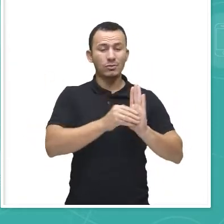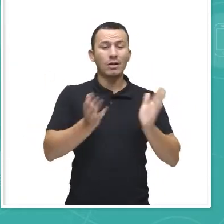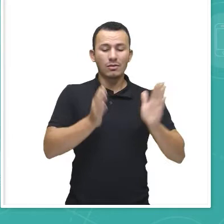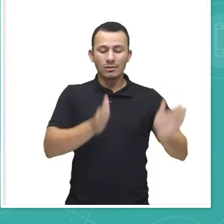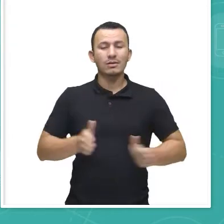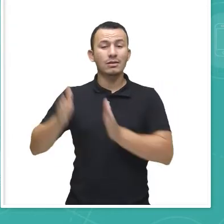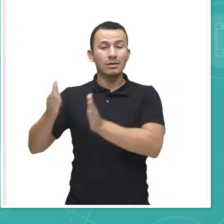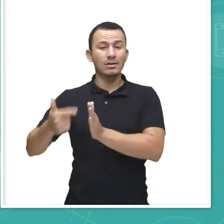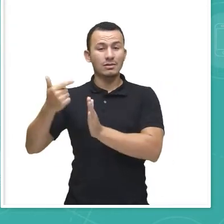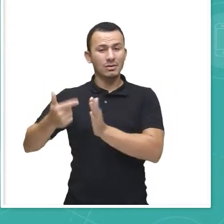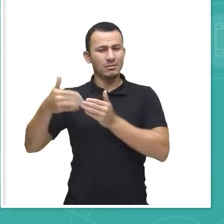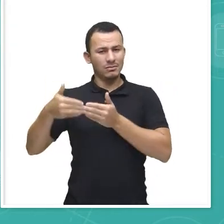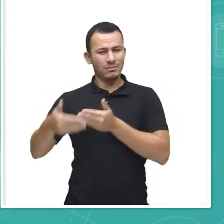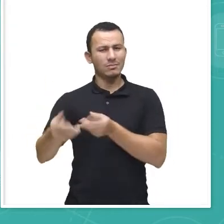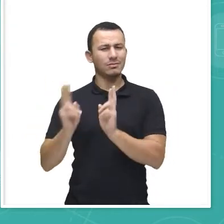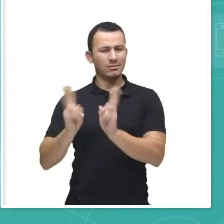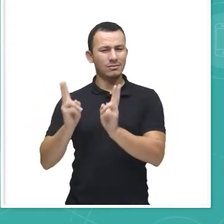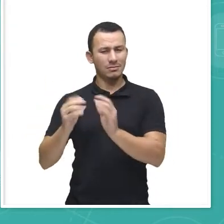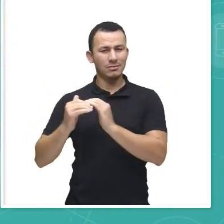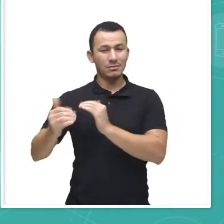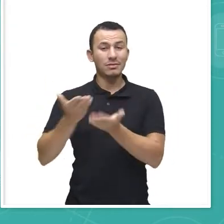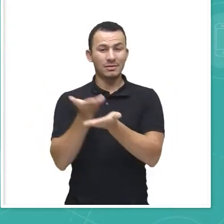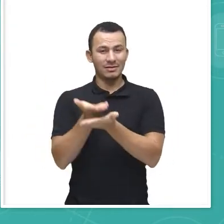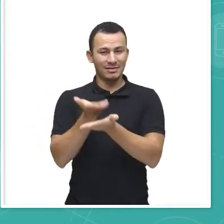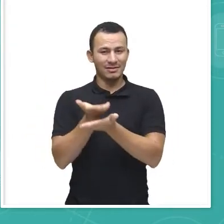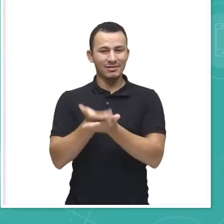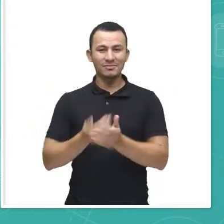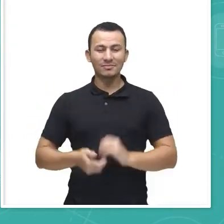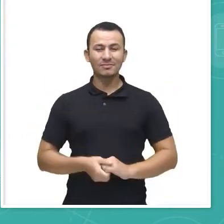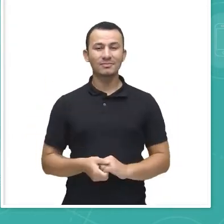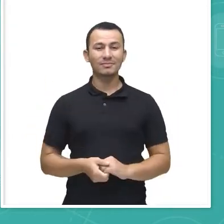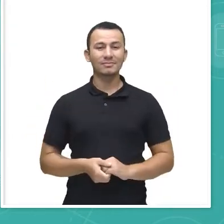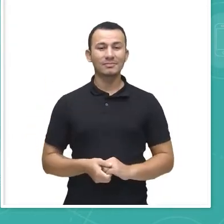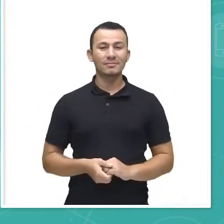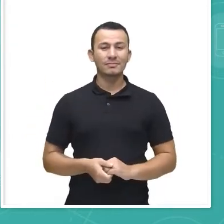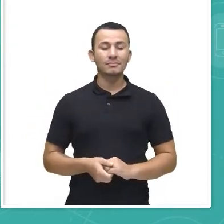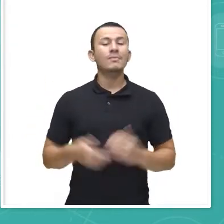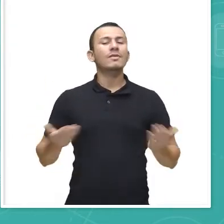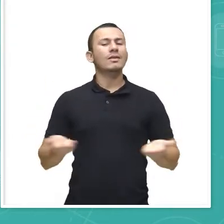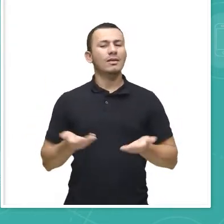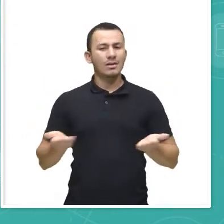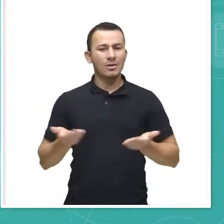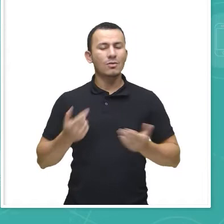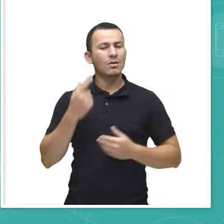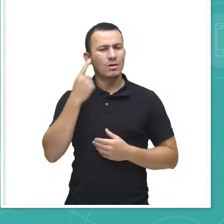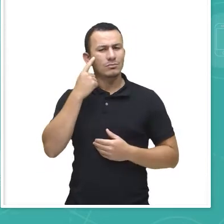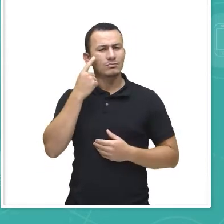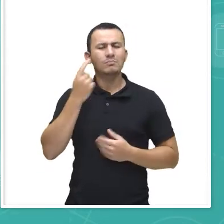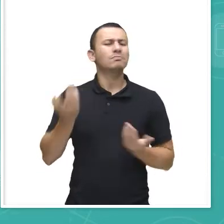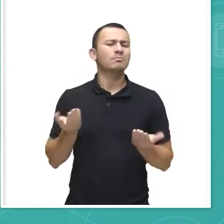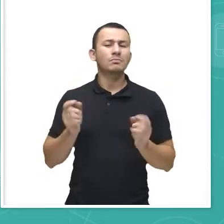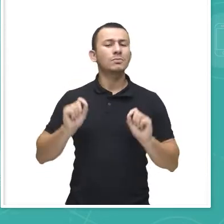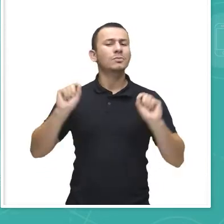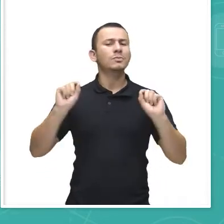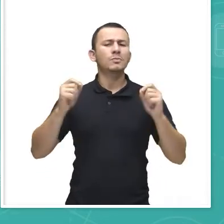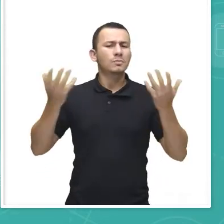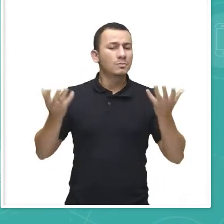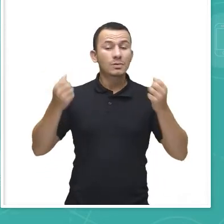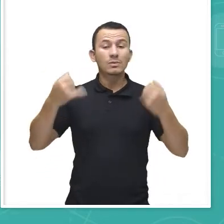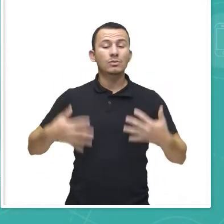dar continuidade sobre este conteúdo. E vamos começar agora comentando sobre as ginásticas